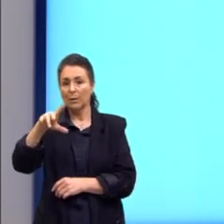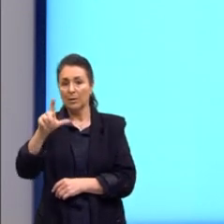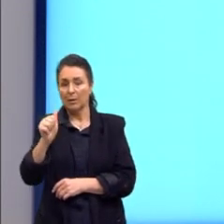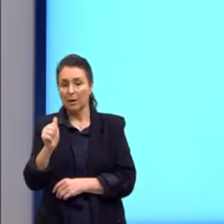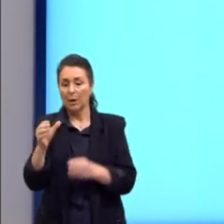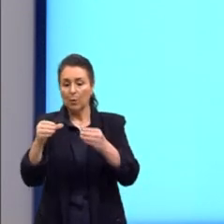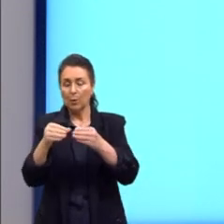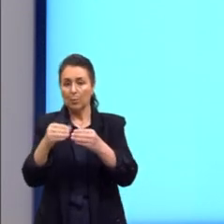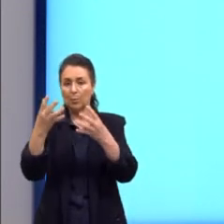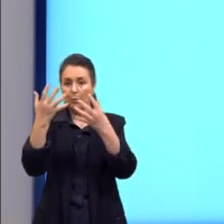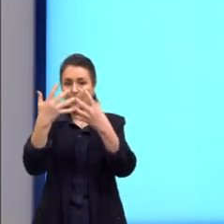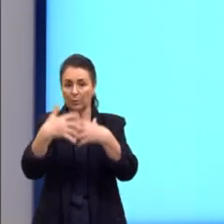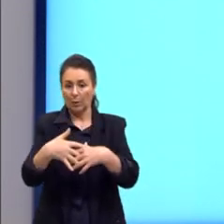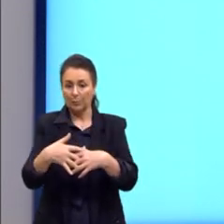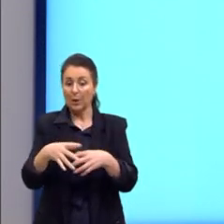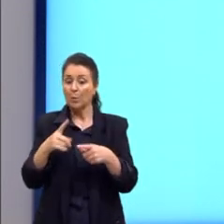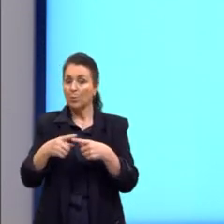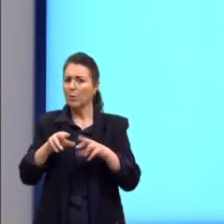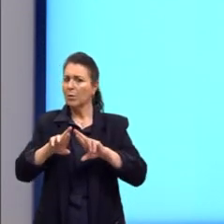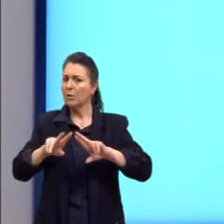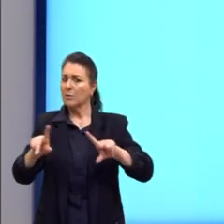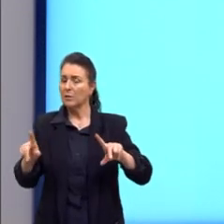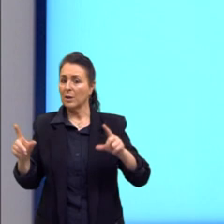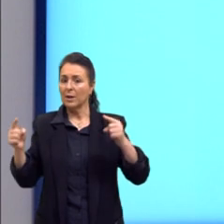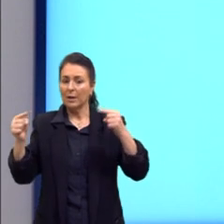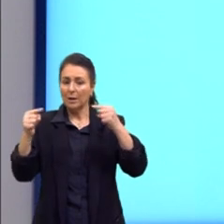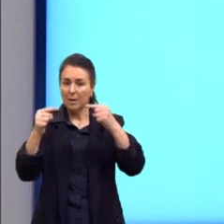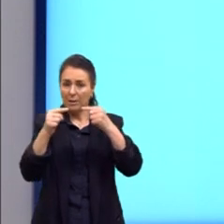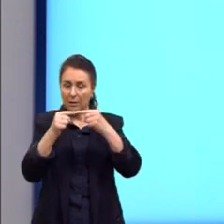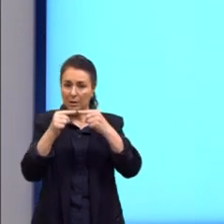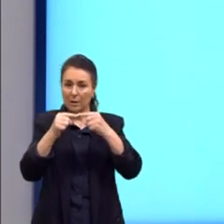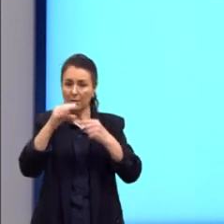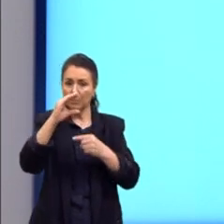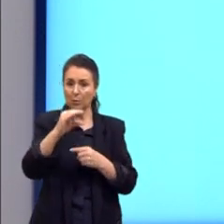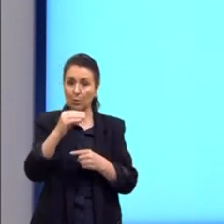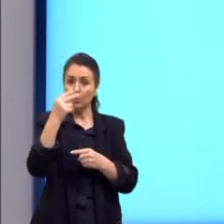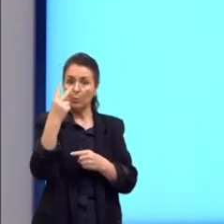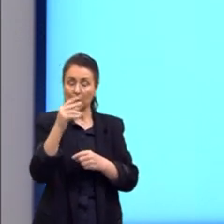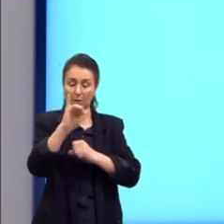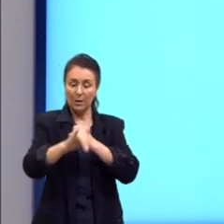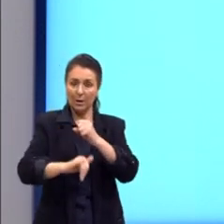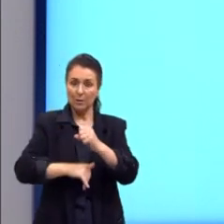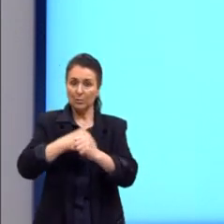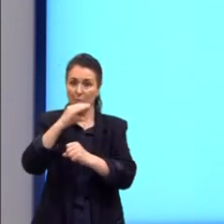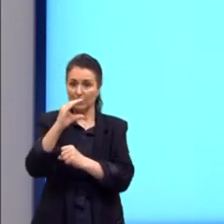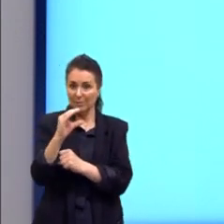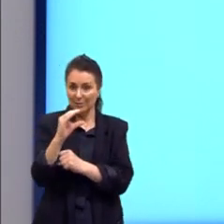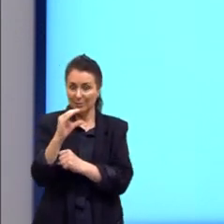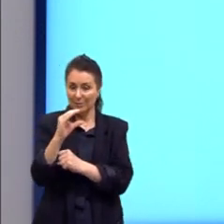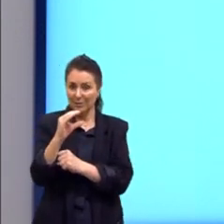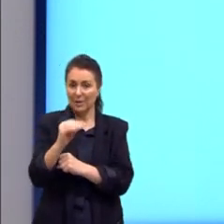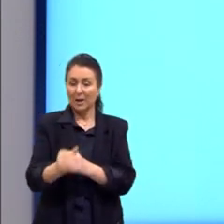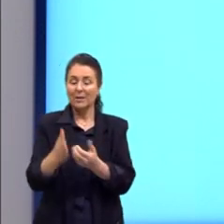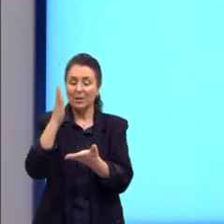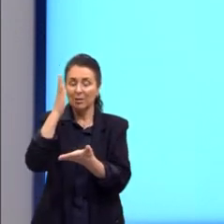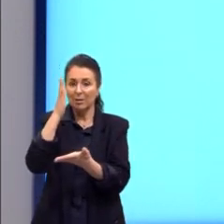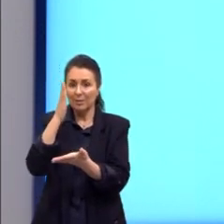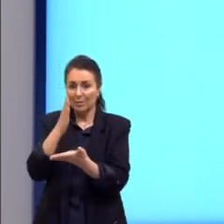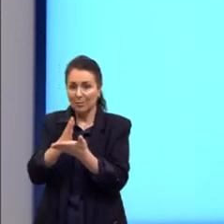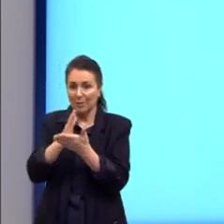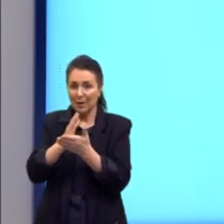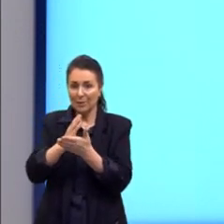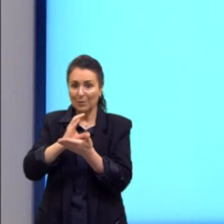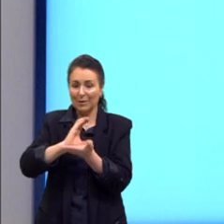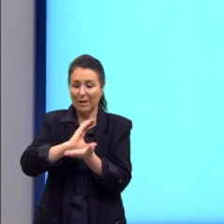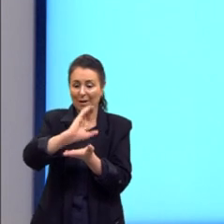diferença é que essa carbonila vai estar ligado a um carbono que esteja ligado a dois átomos de carbono ou seja ela vai estar no meio da